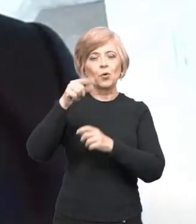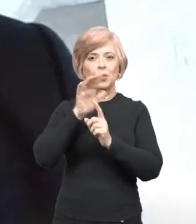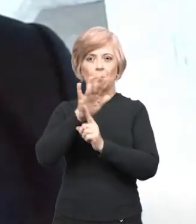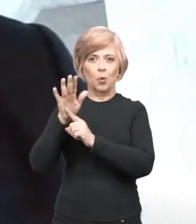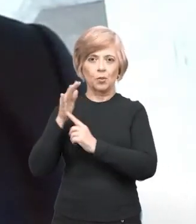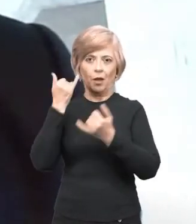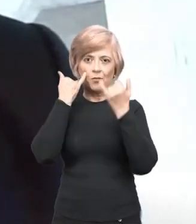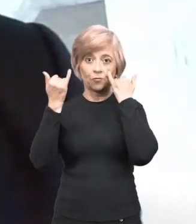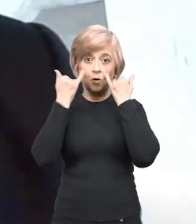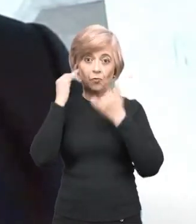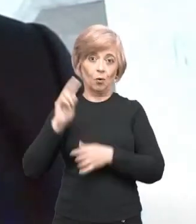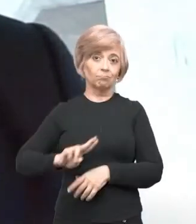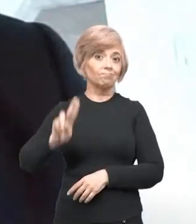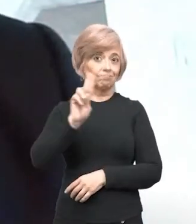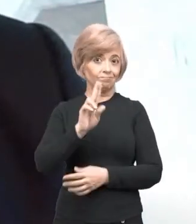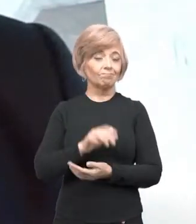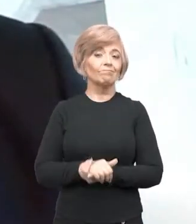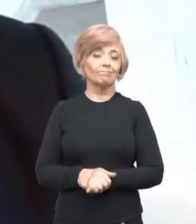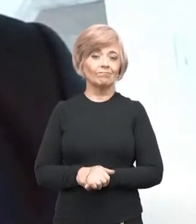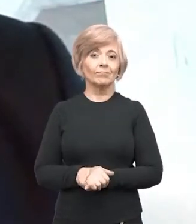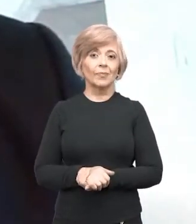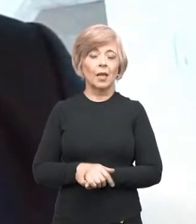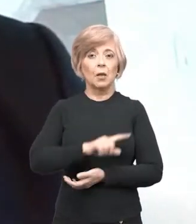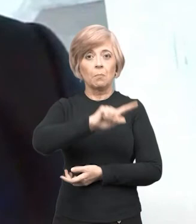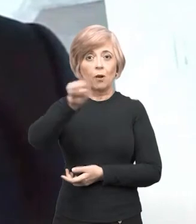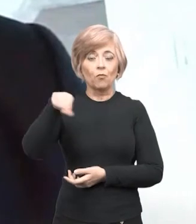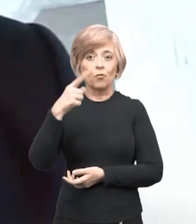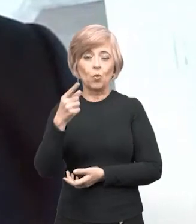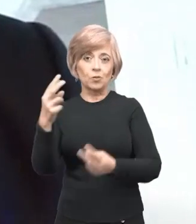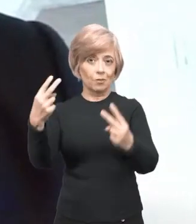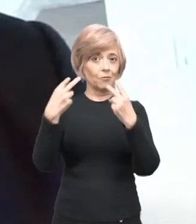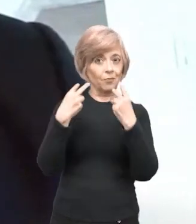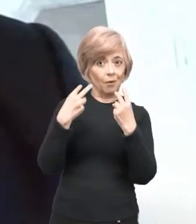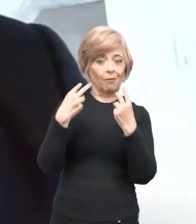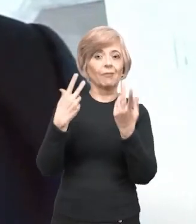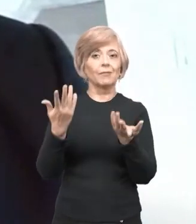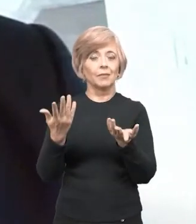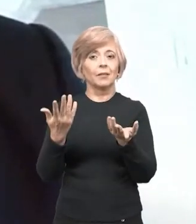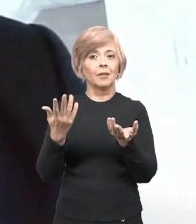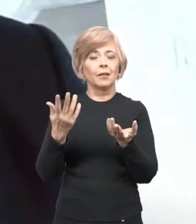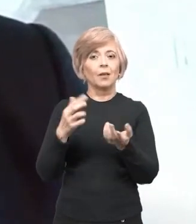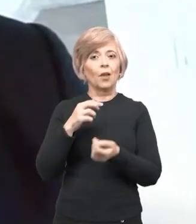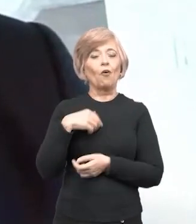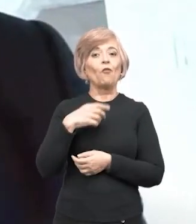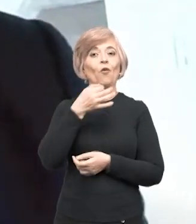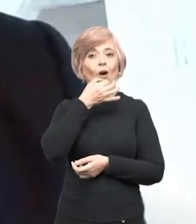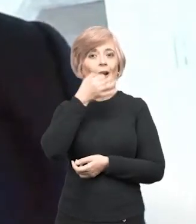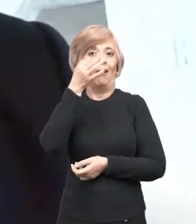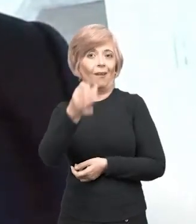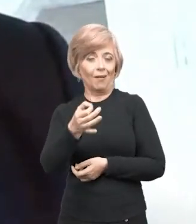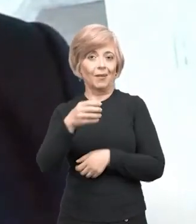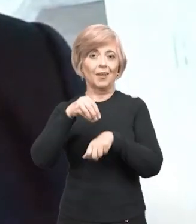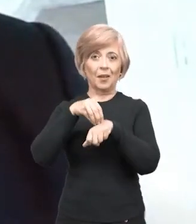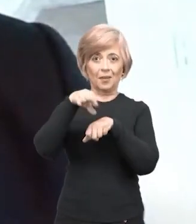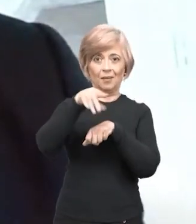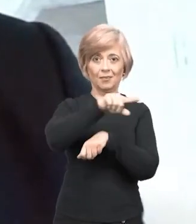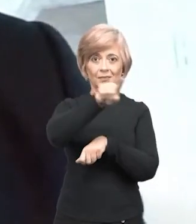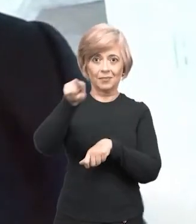apresentado informações que sejam úteis, né, para aqueles que nos estão assistindo. Deixar aqui um recado final de